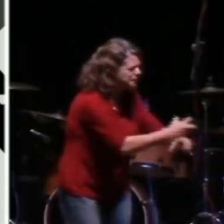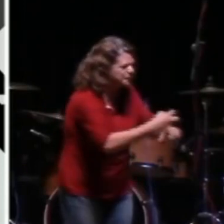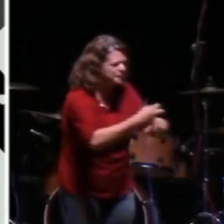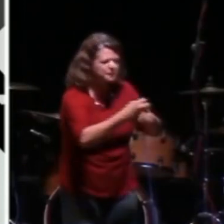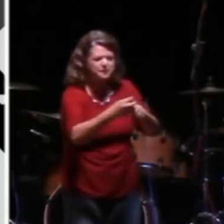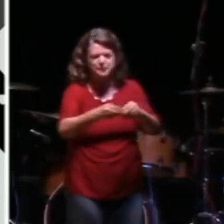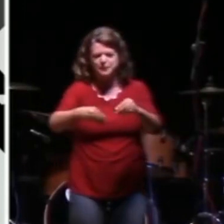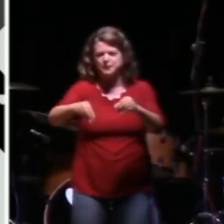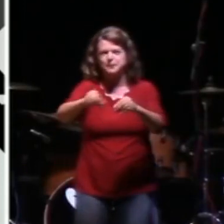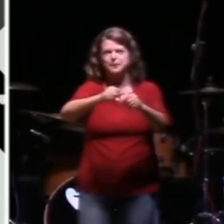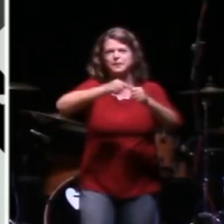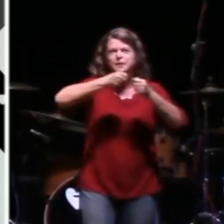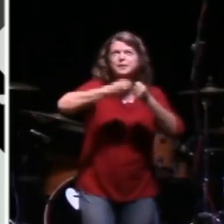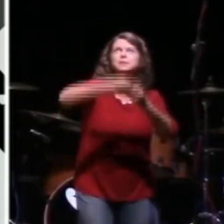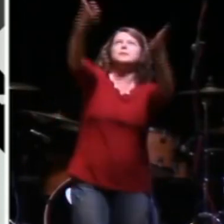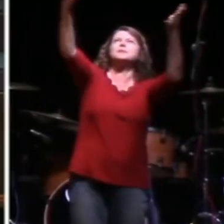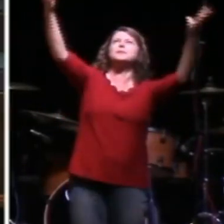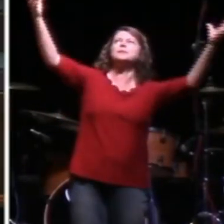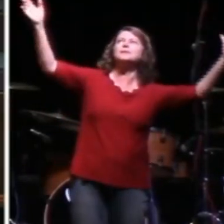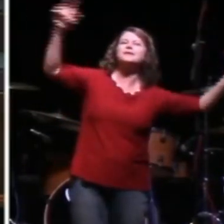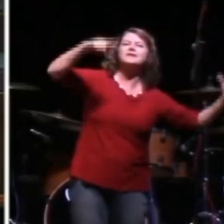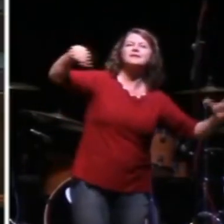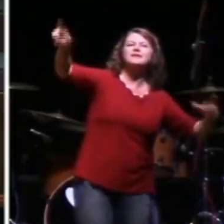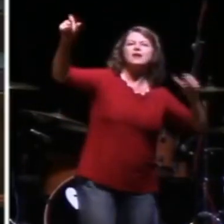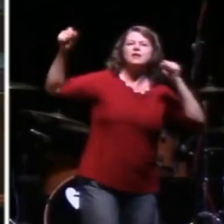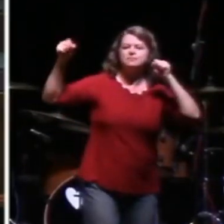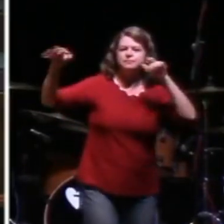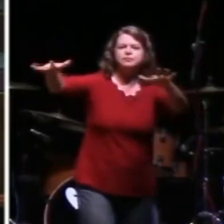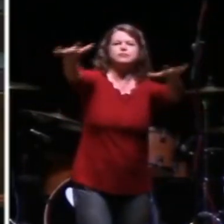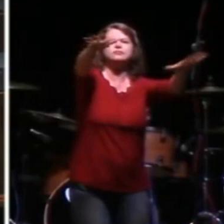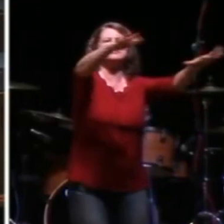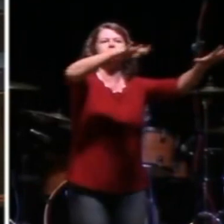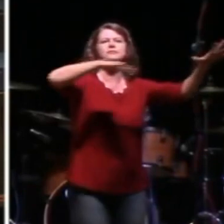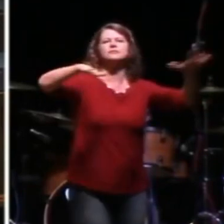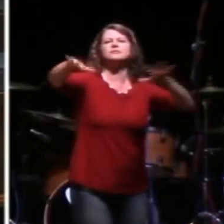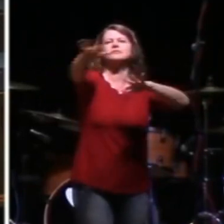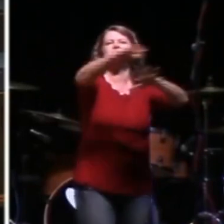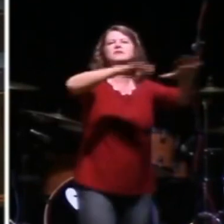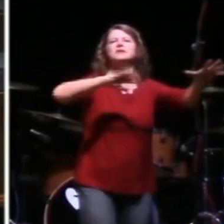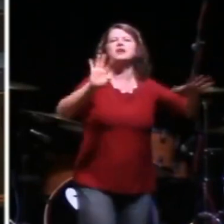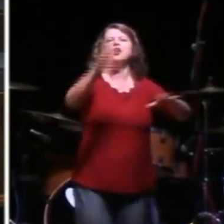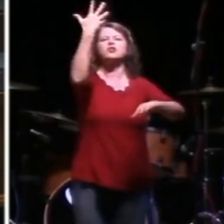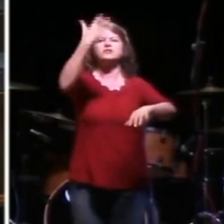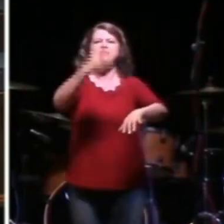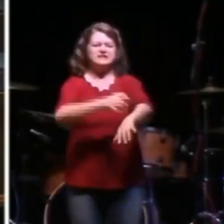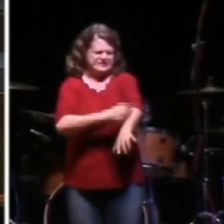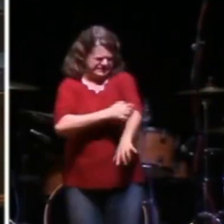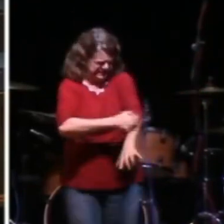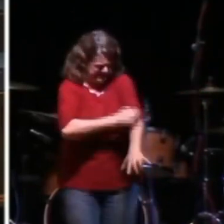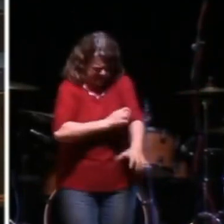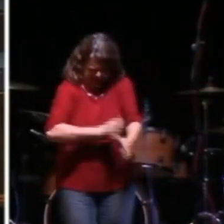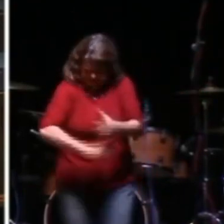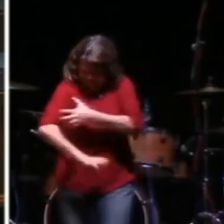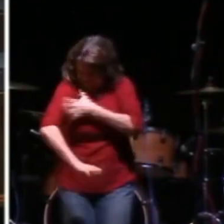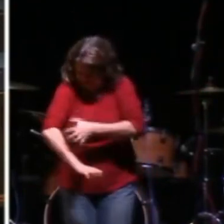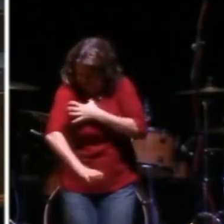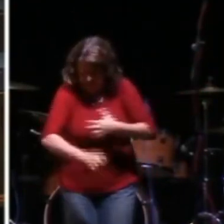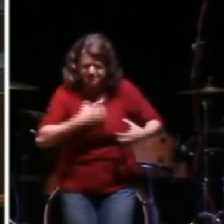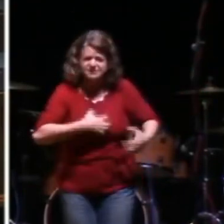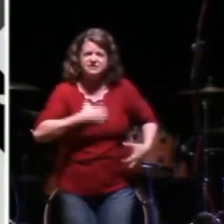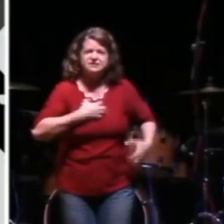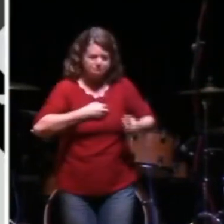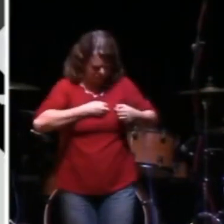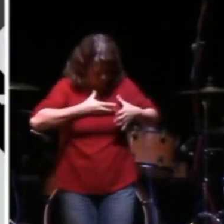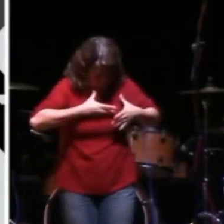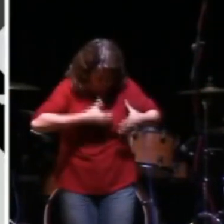e no gato o apocalipse 16 ou nós falamos da taça da ira o primeiro